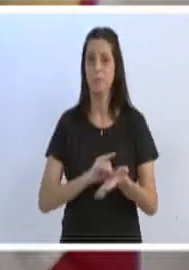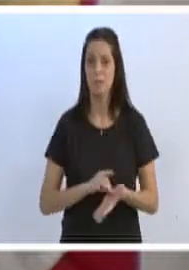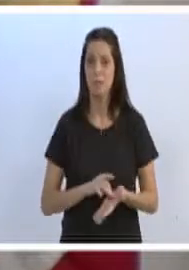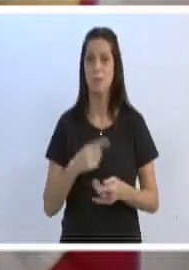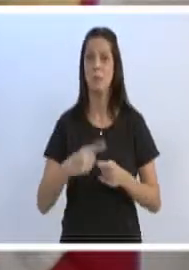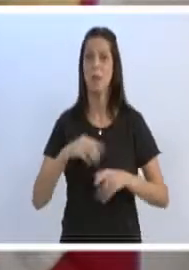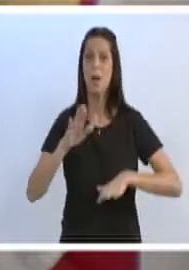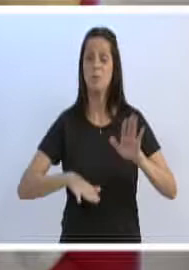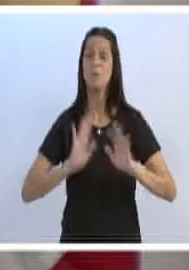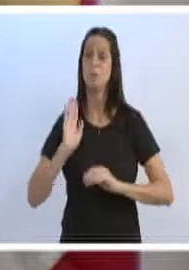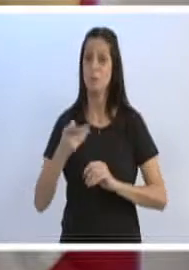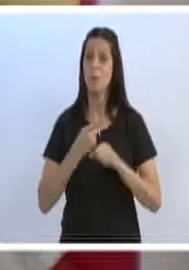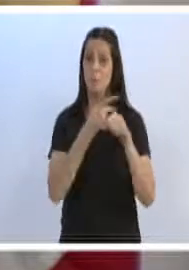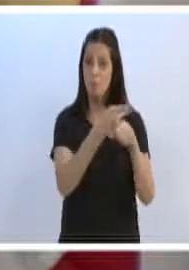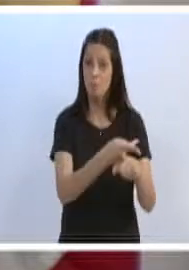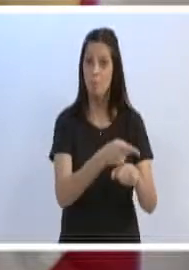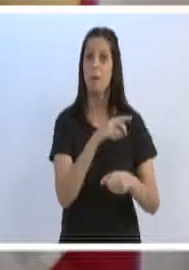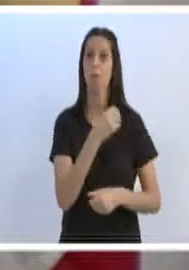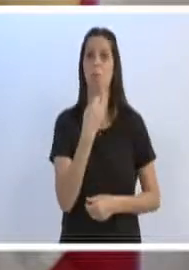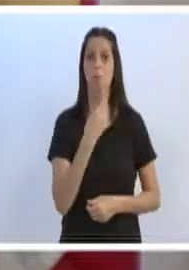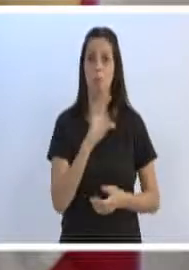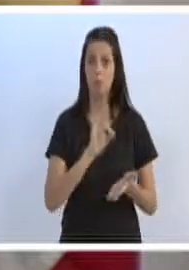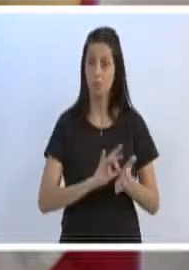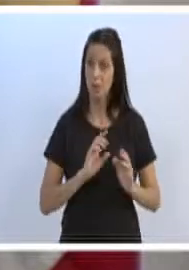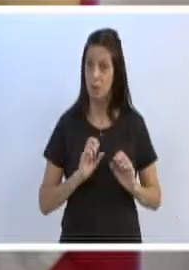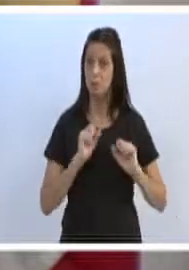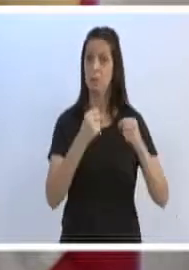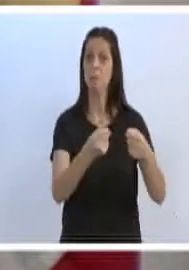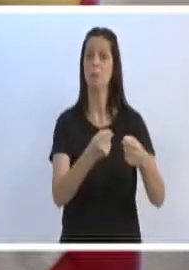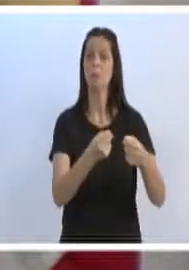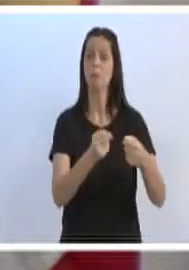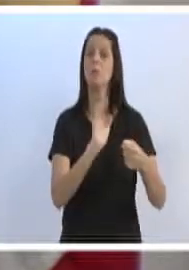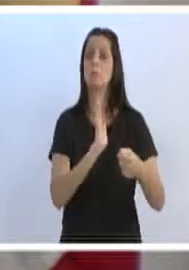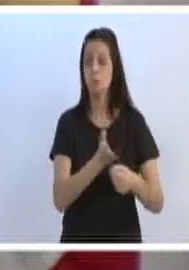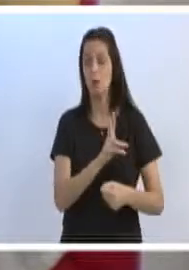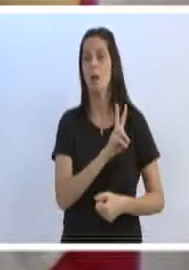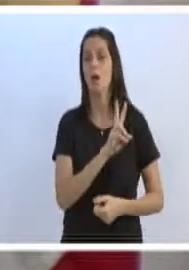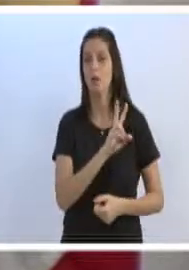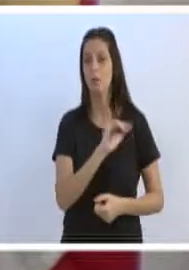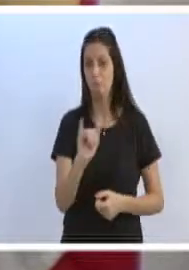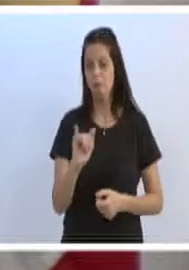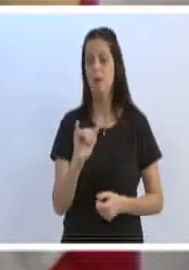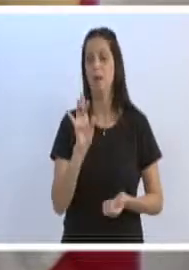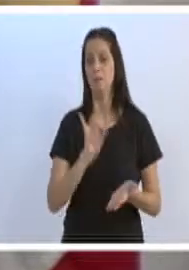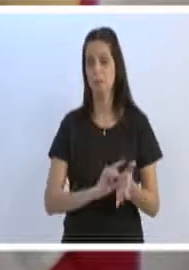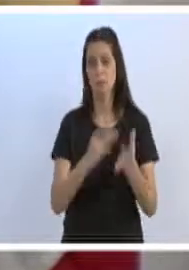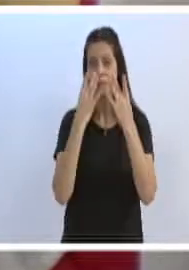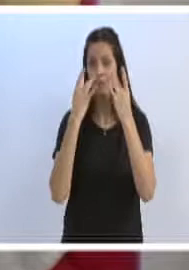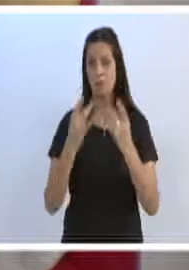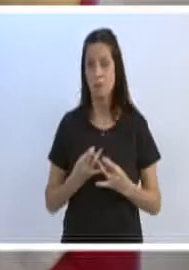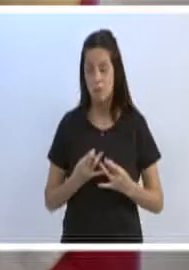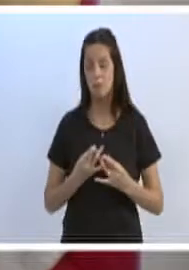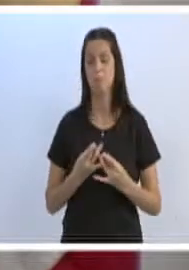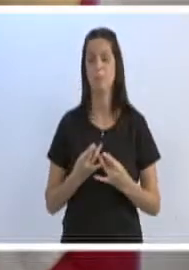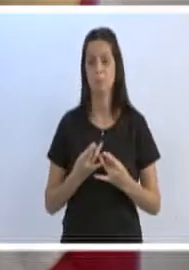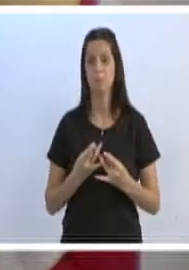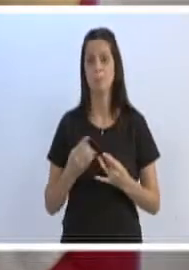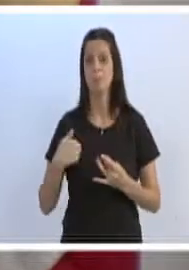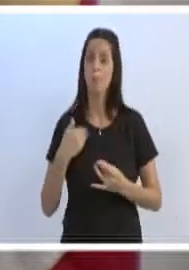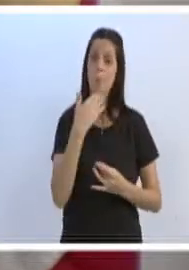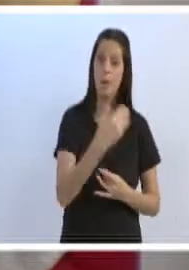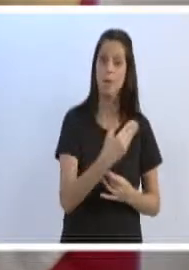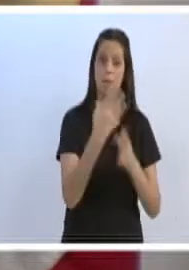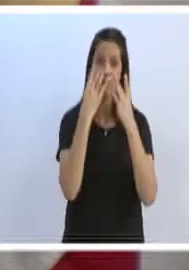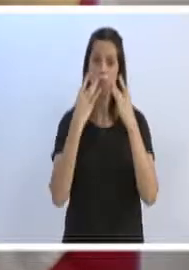vezes que eu tenho procurado e tem se empenhado em deliberar uma atenção aos nossos pedidos inclusive o vereador